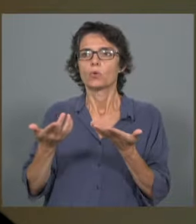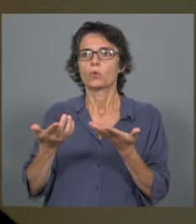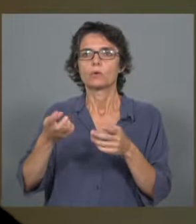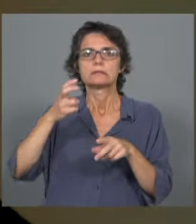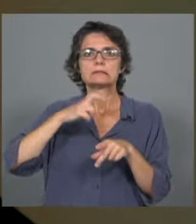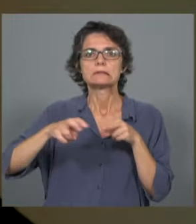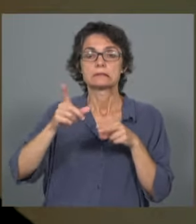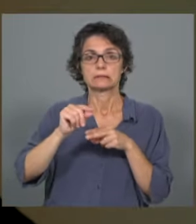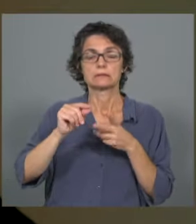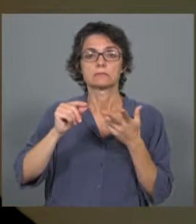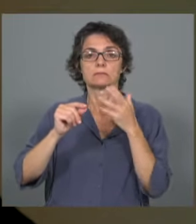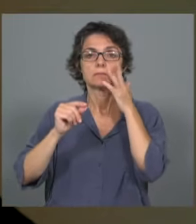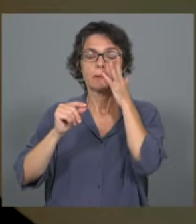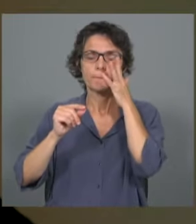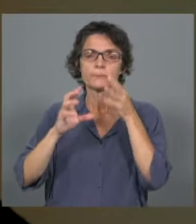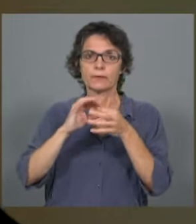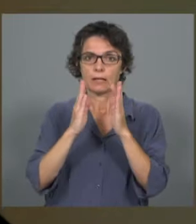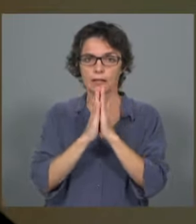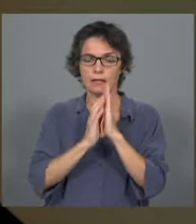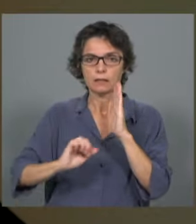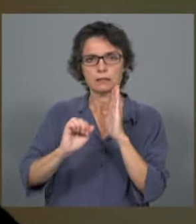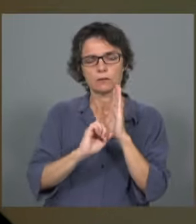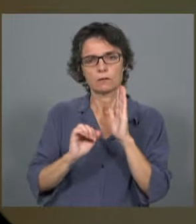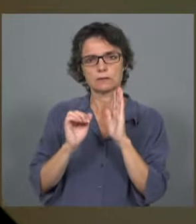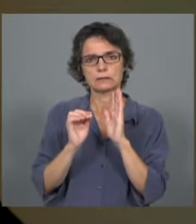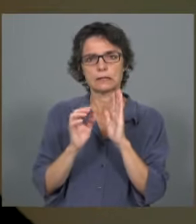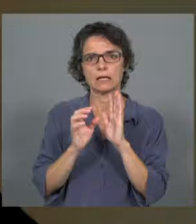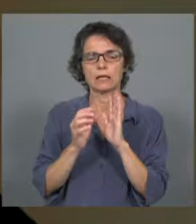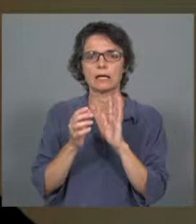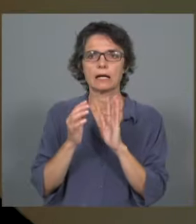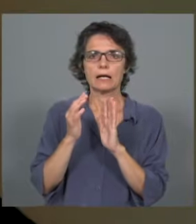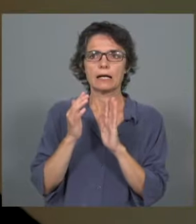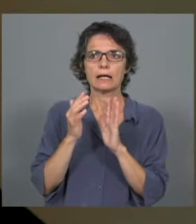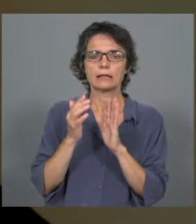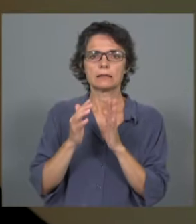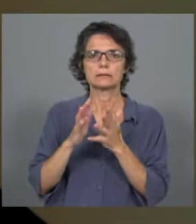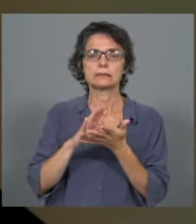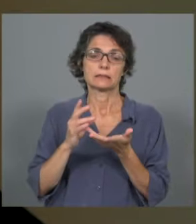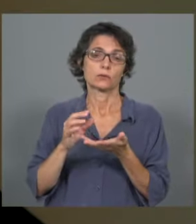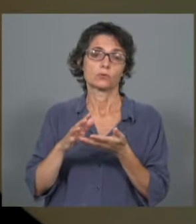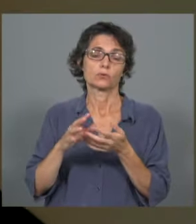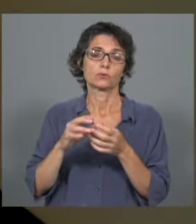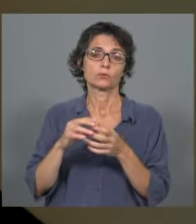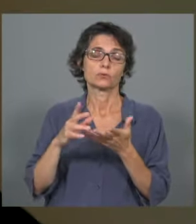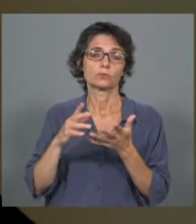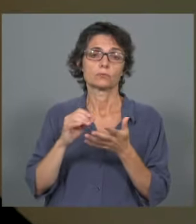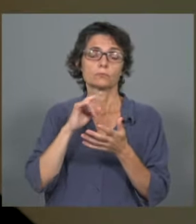nossas igrejas seja mais a partir de fontes renováveis e não